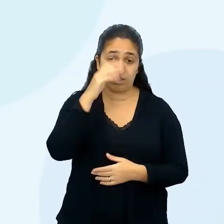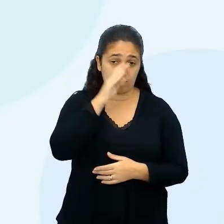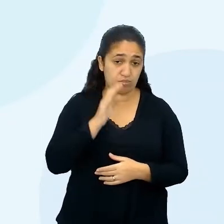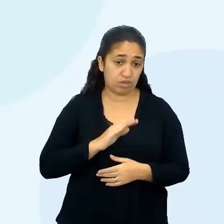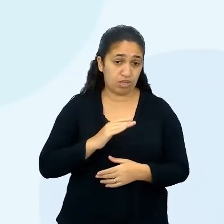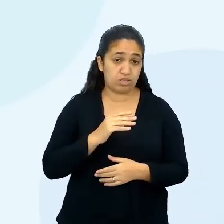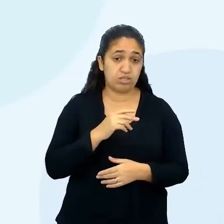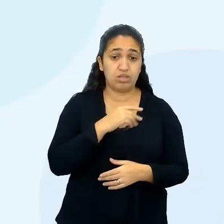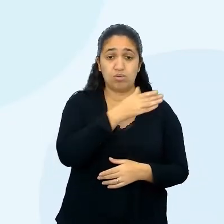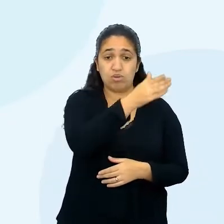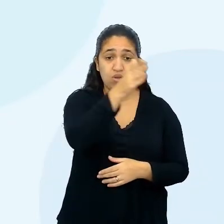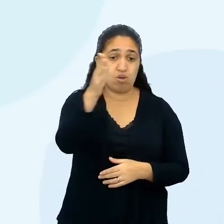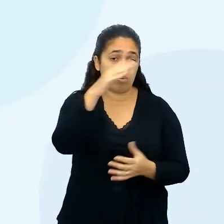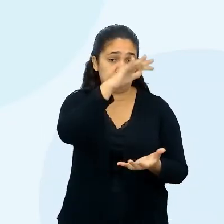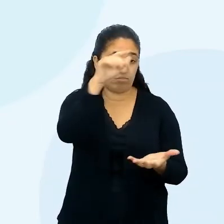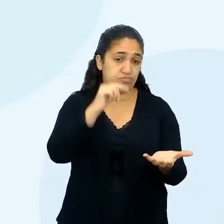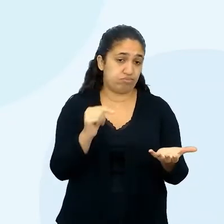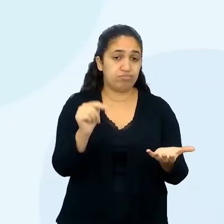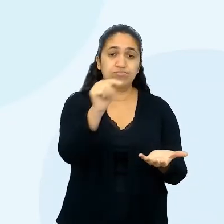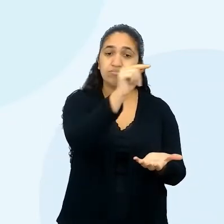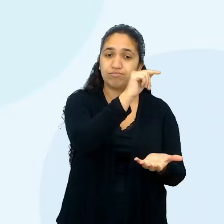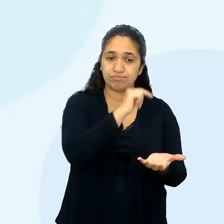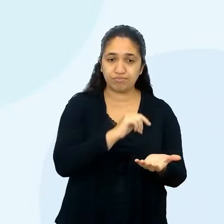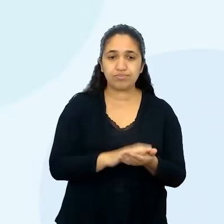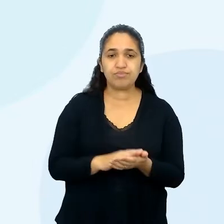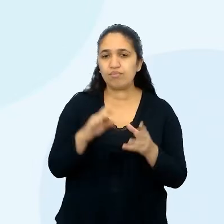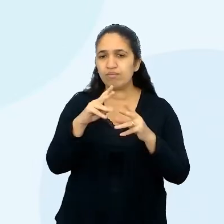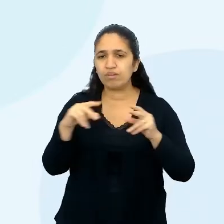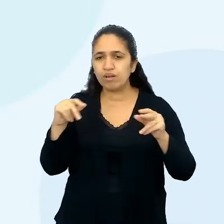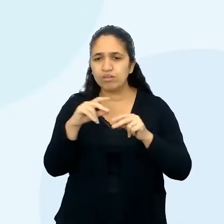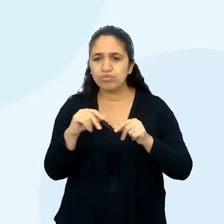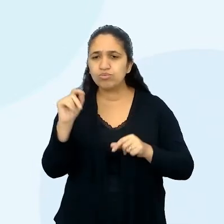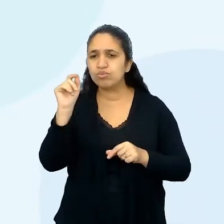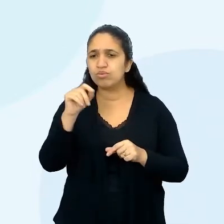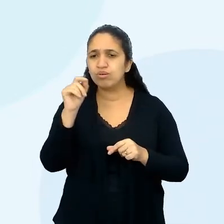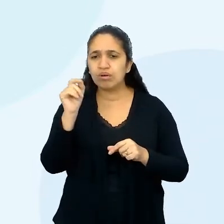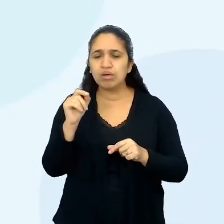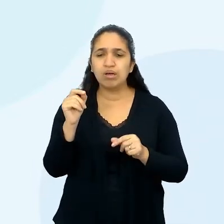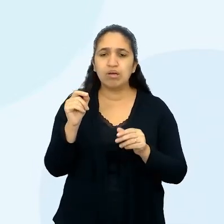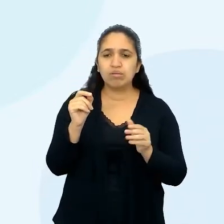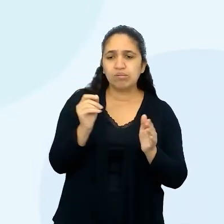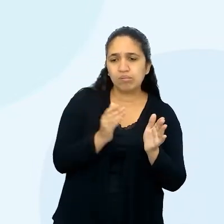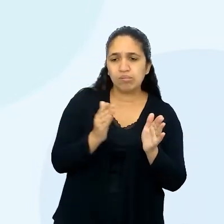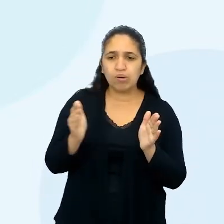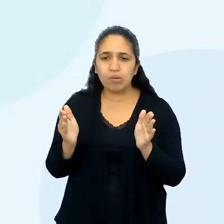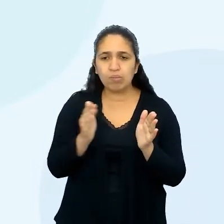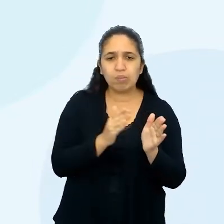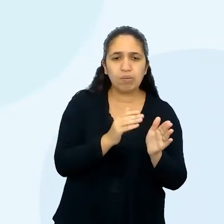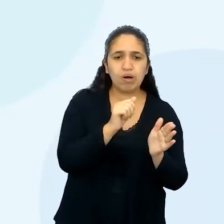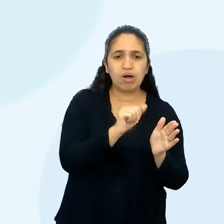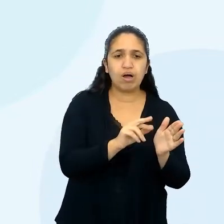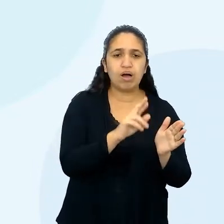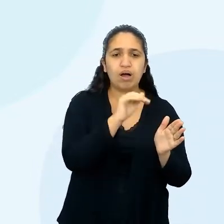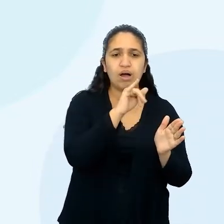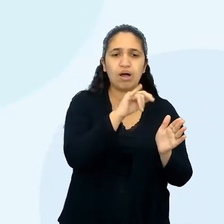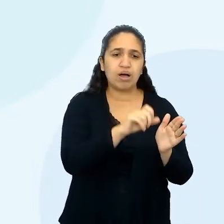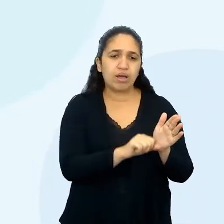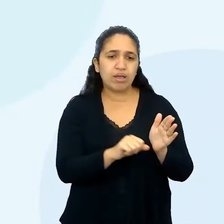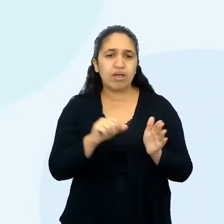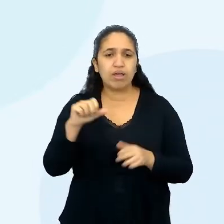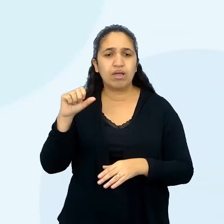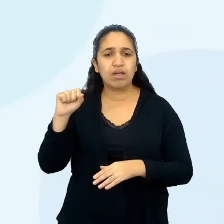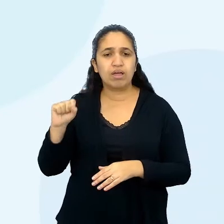outras partes do planeta. Então, a textura de um solo é determinada pelas proporções de areia, silt